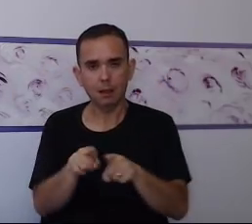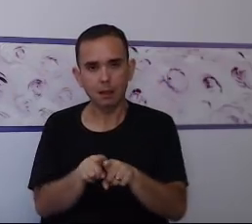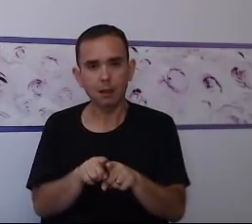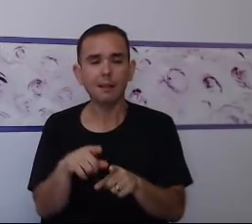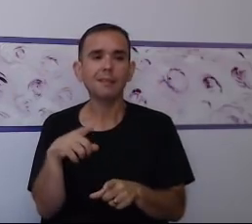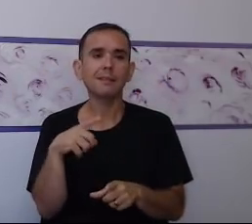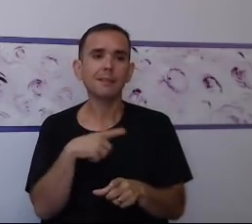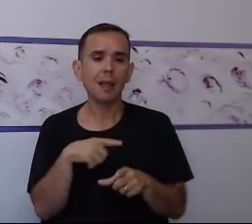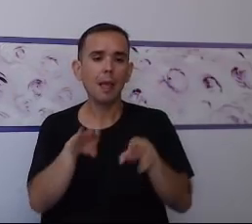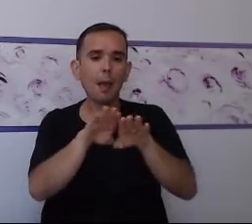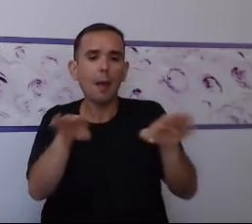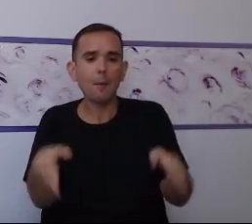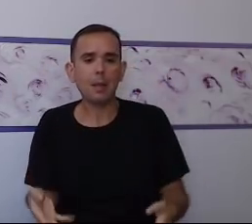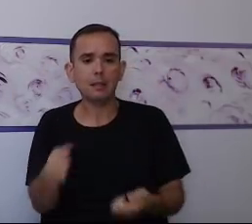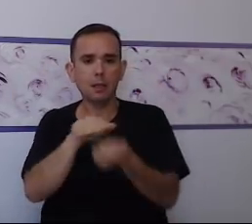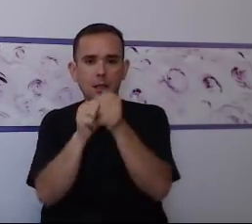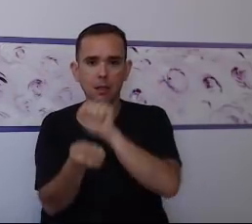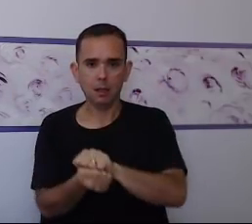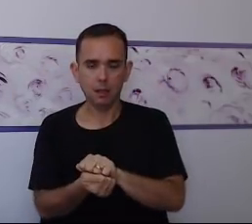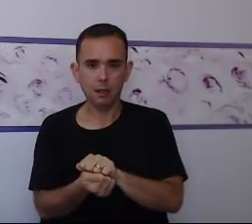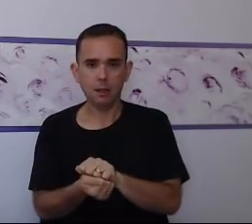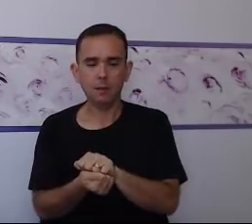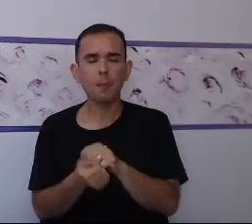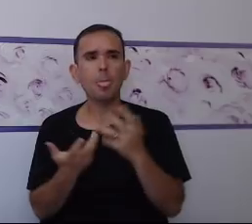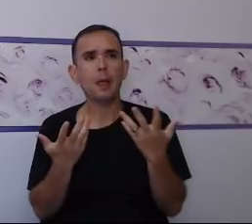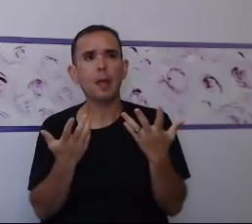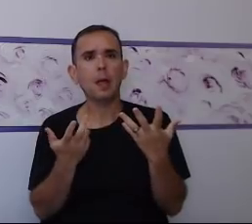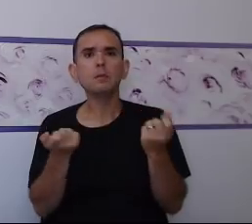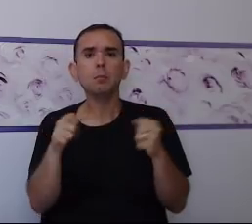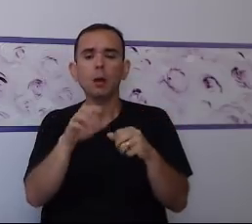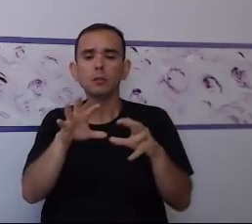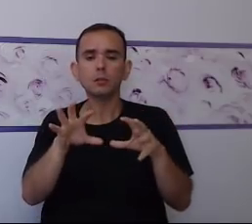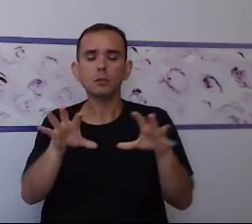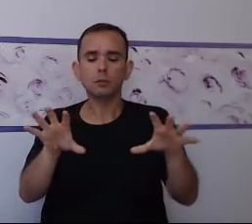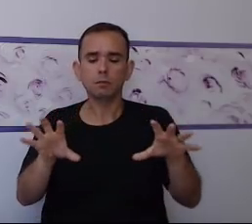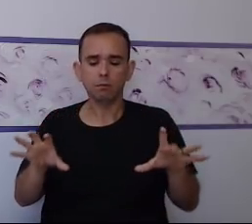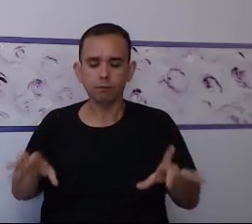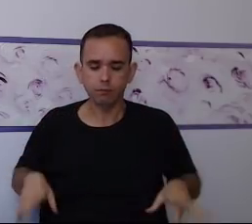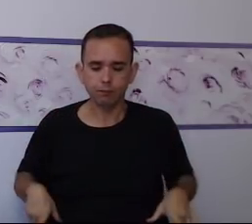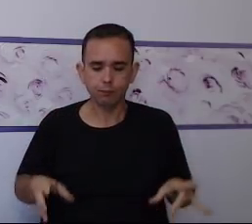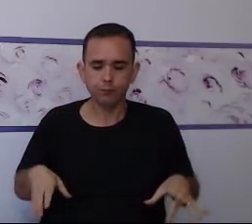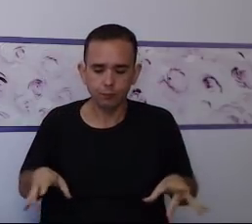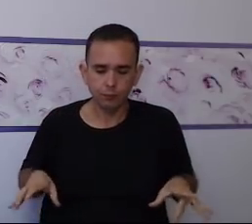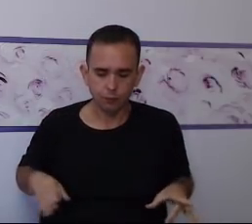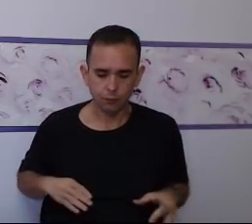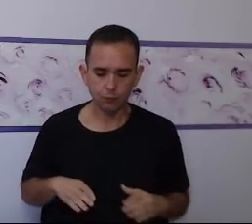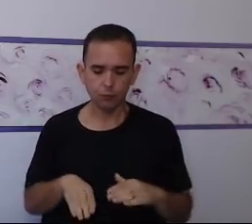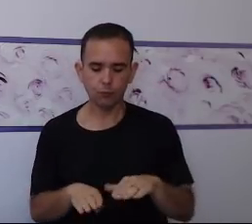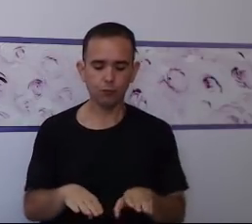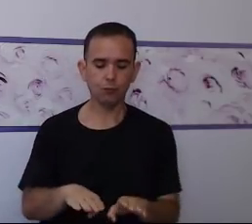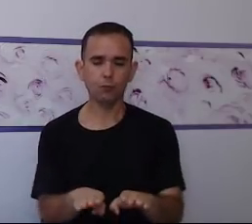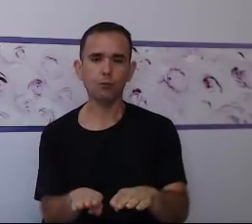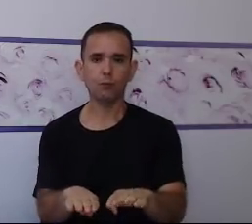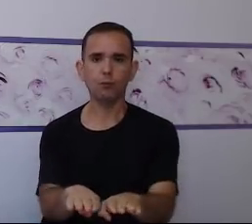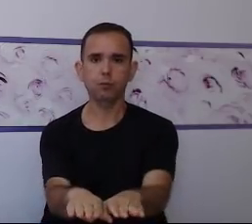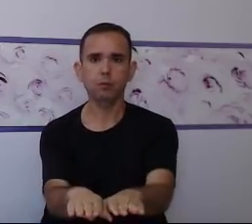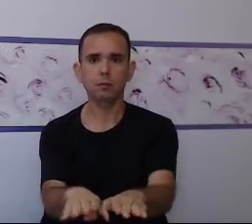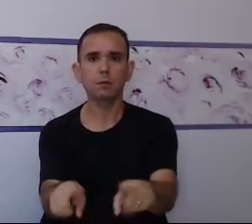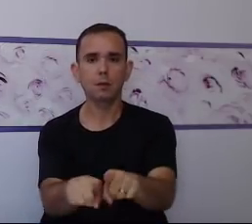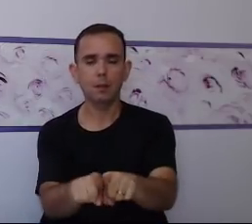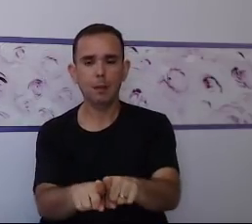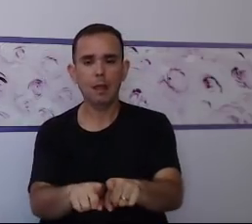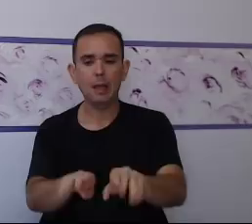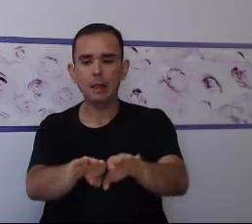tem também as mesas adaptadas, onde a gente encaixa essa cadeira de rodas e pode trabalhar nessa mesa adaptada. Então, tanto